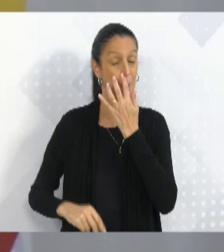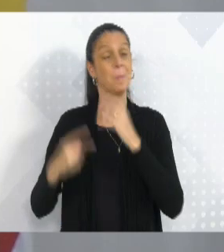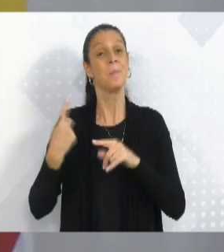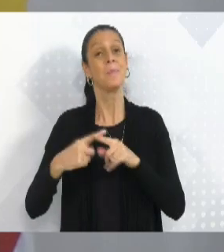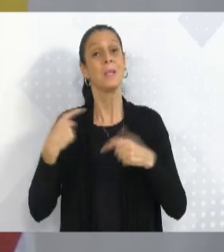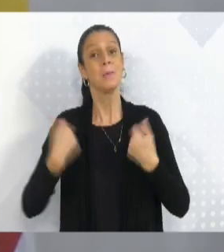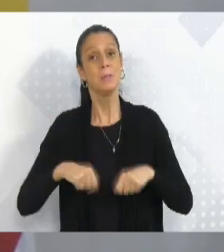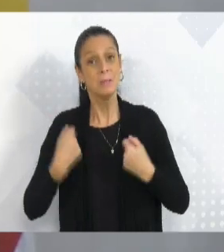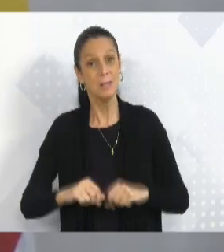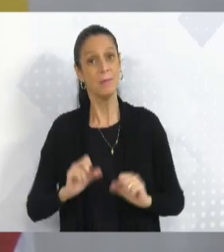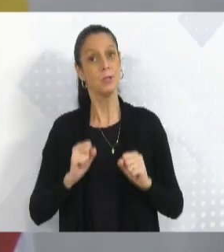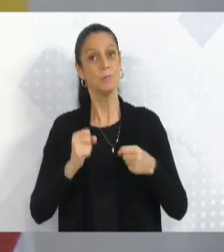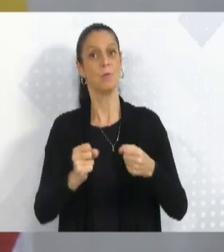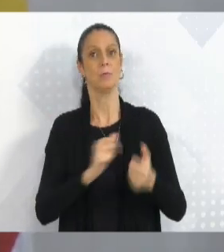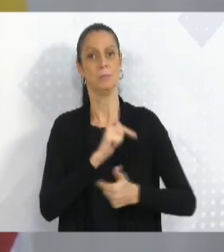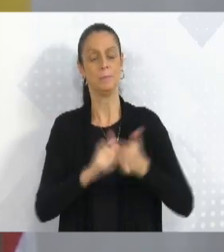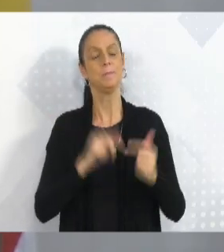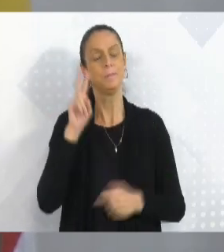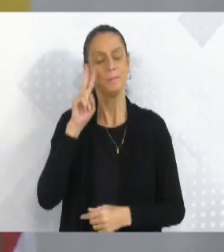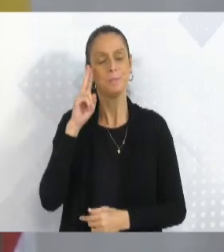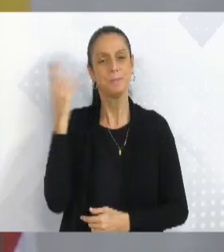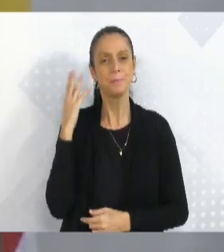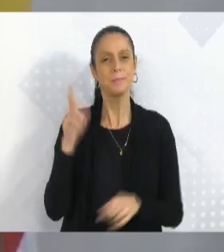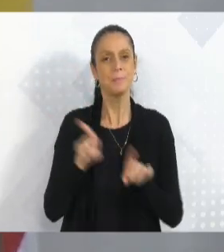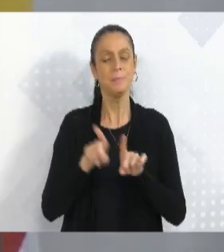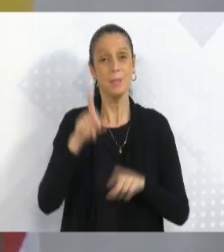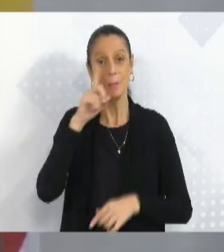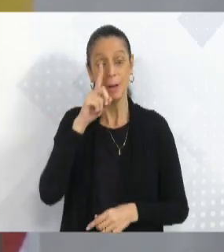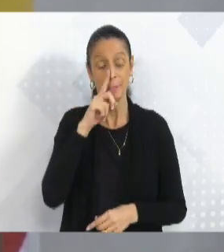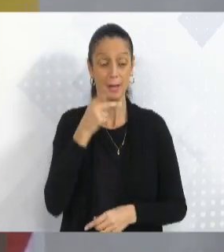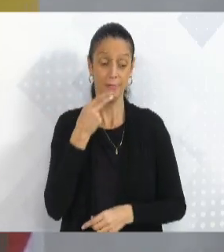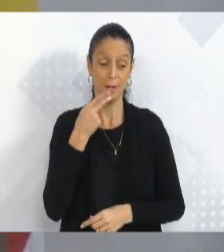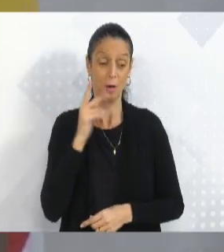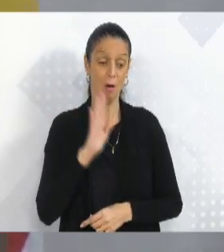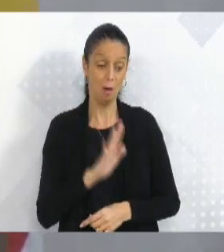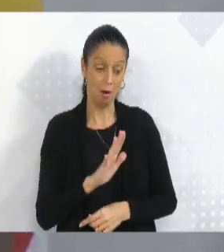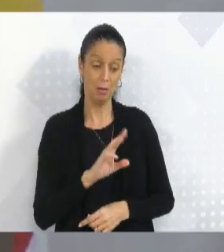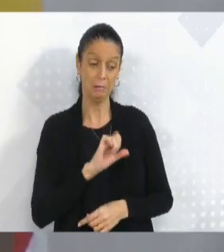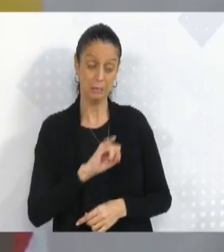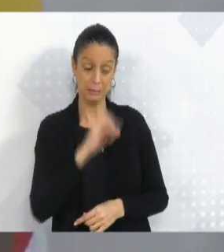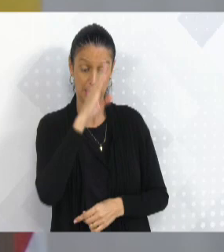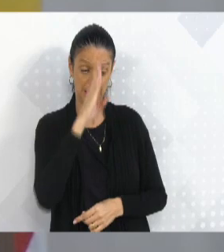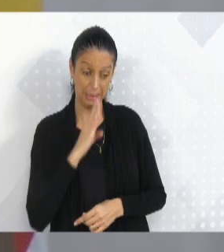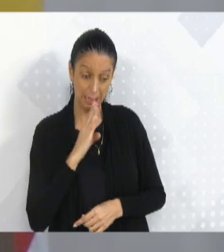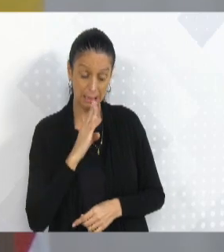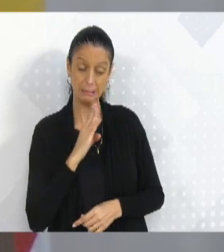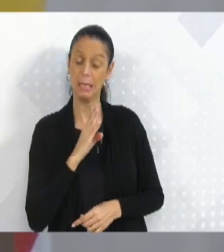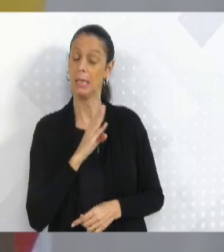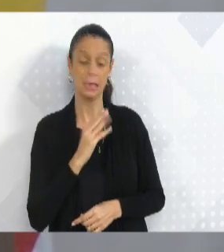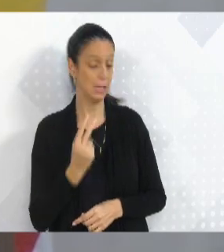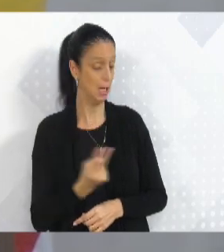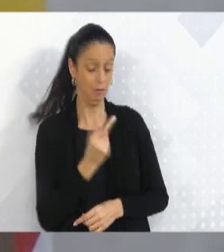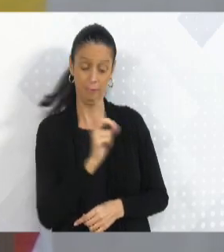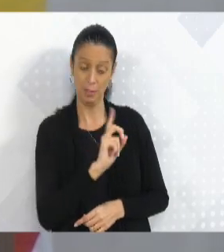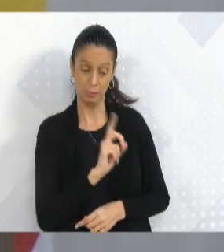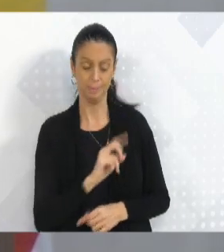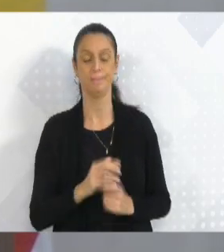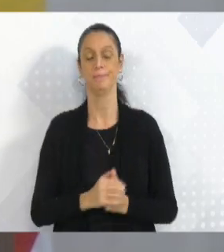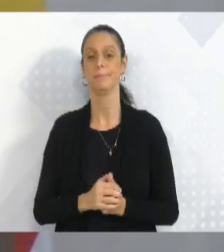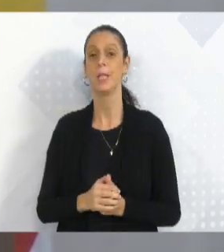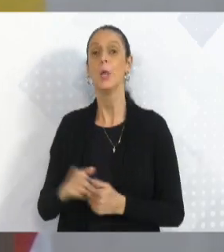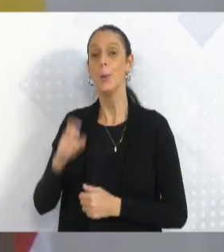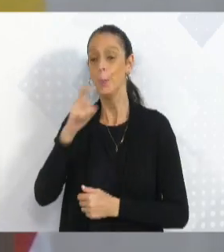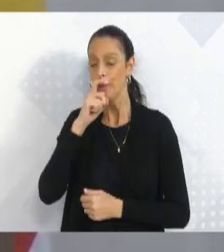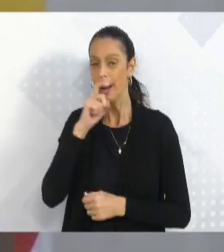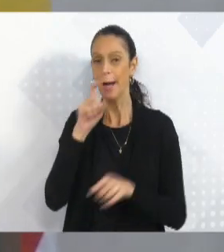não se dá valor meu pai já dizia ensina a pescar mas não dá o peixe quando se